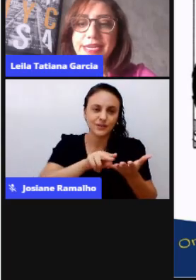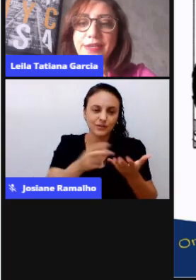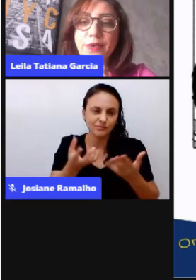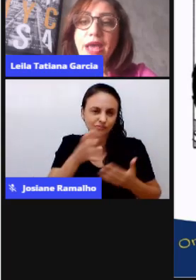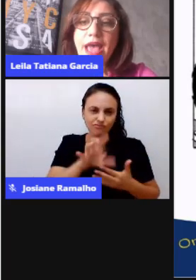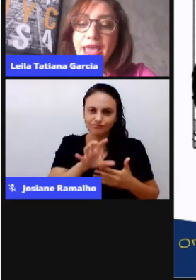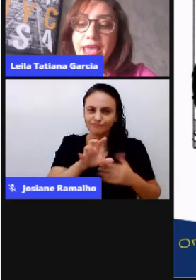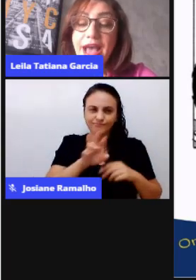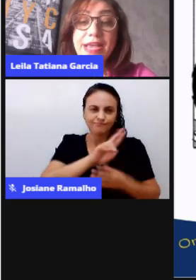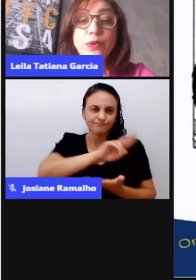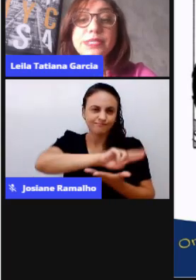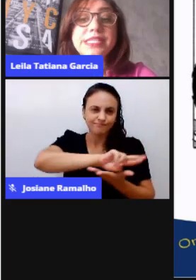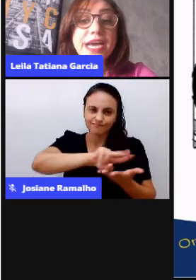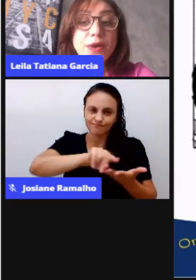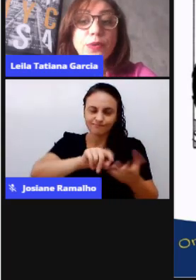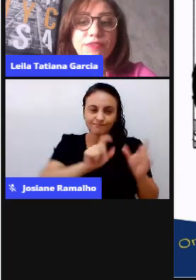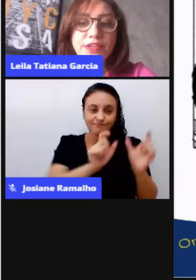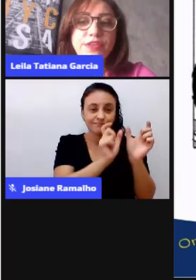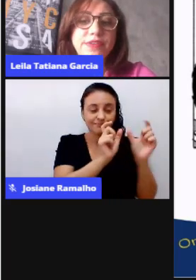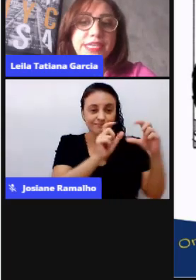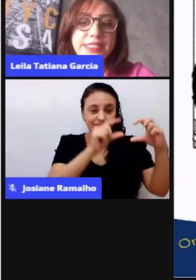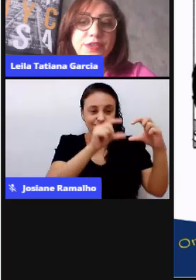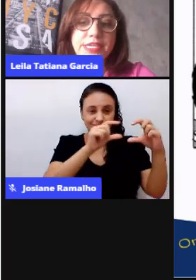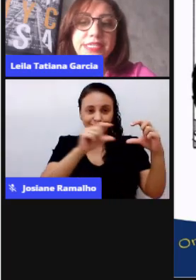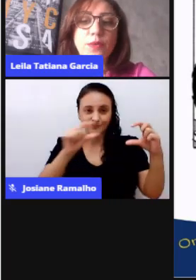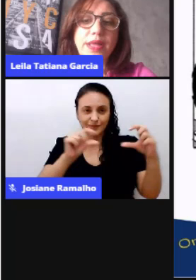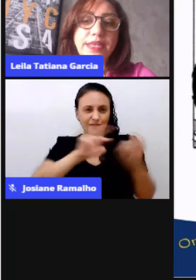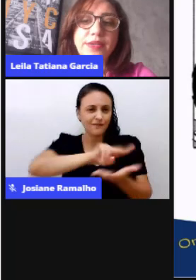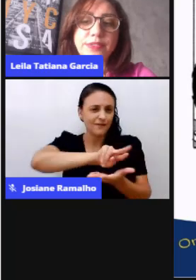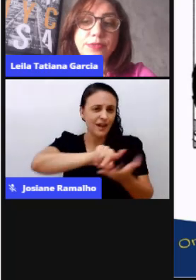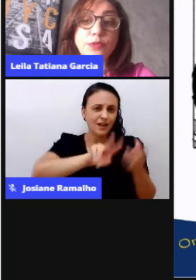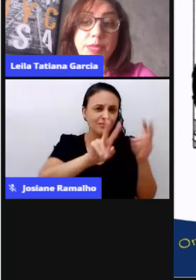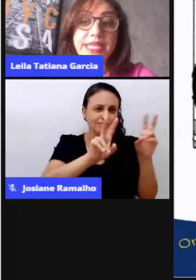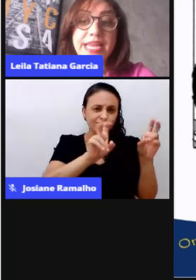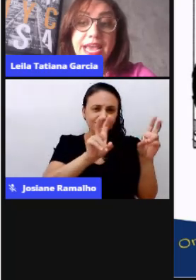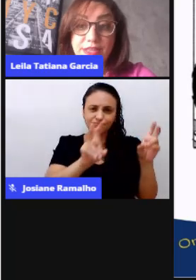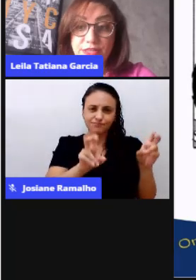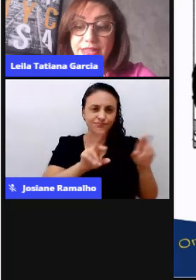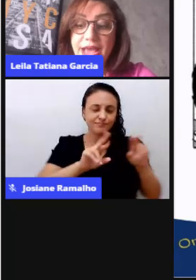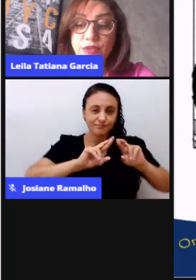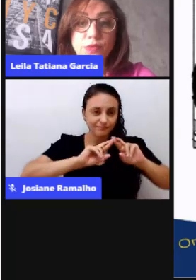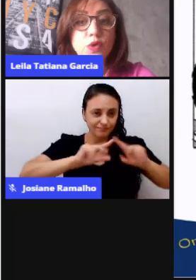tirinha, certo? A inclusão efetiva das histórias em quadrinhos